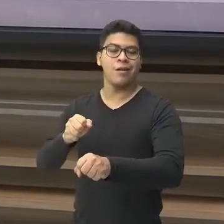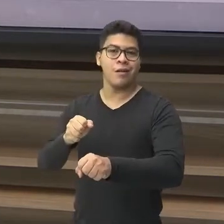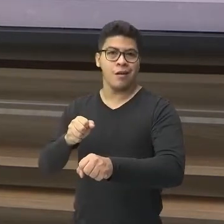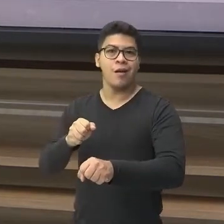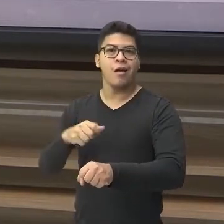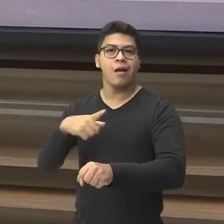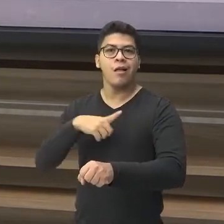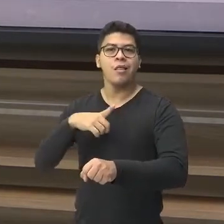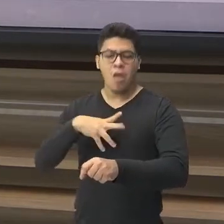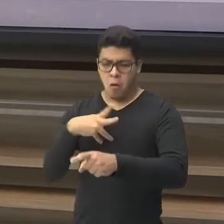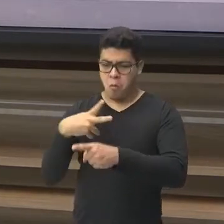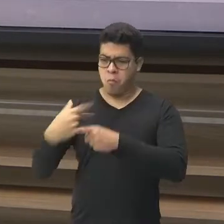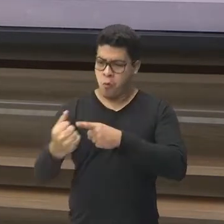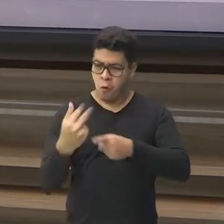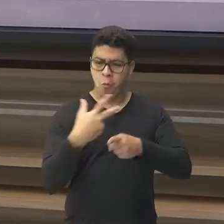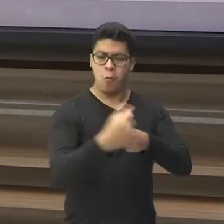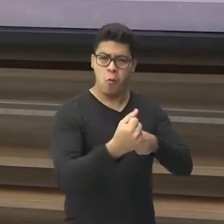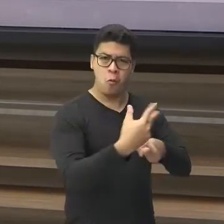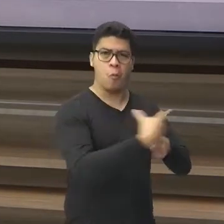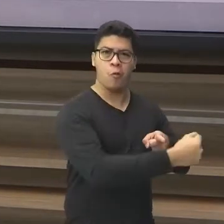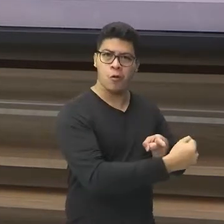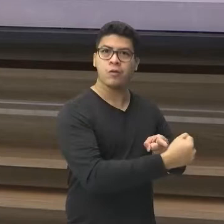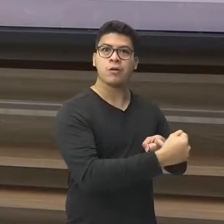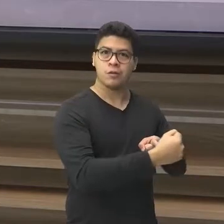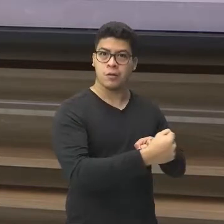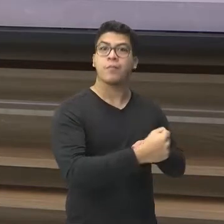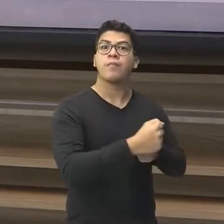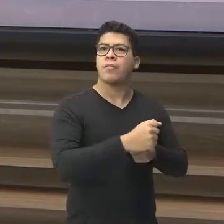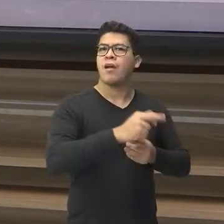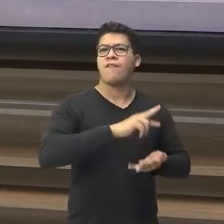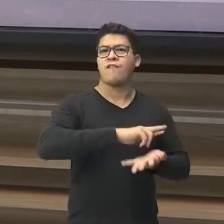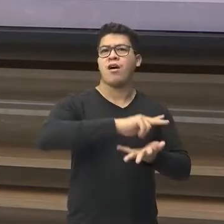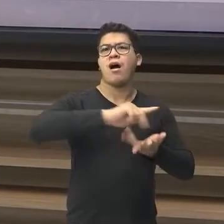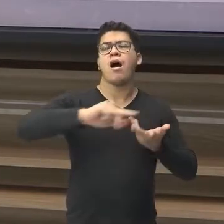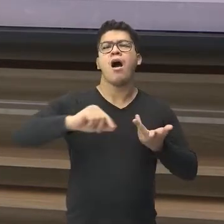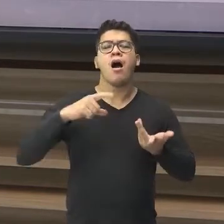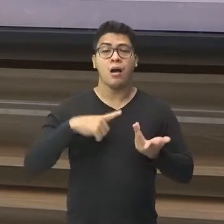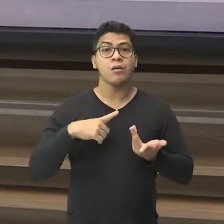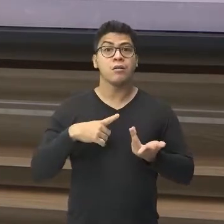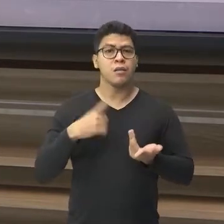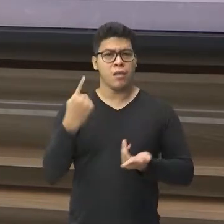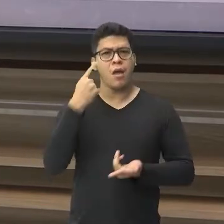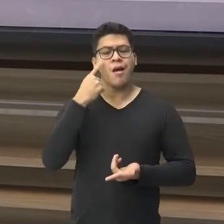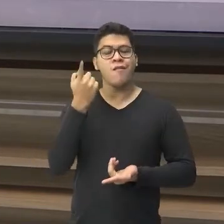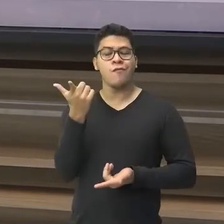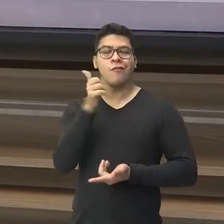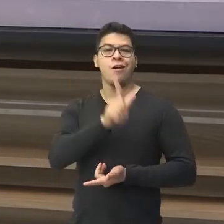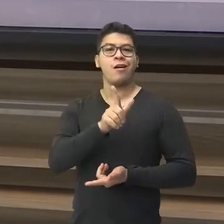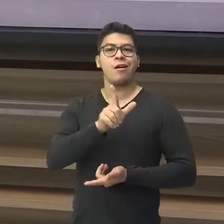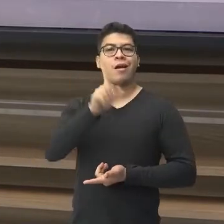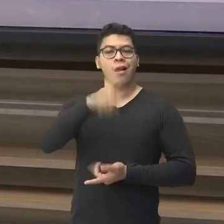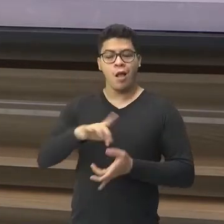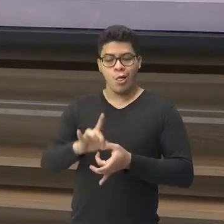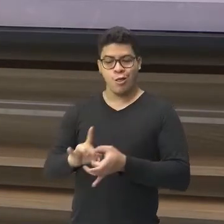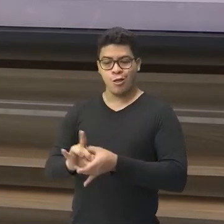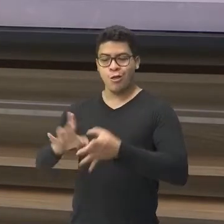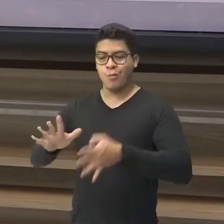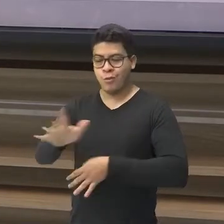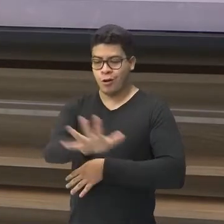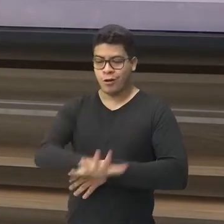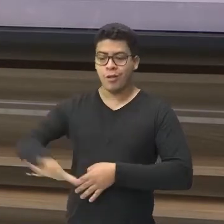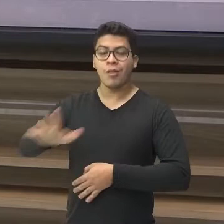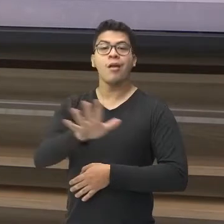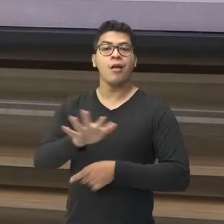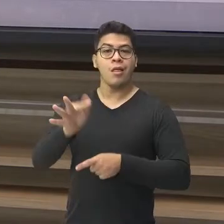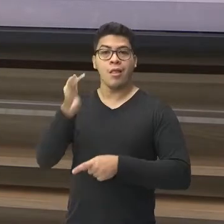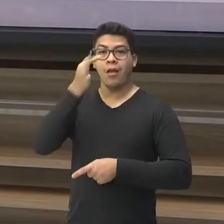Levá-los a derrotas, né, naquele momento. E o dia D vai conseguir o seu intuito, que é libertar ali aquela região da França